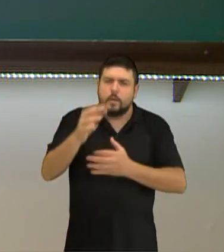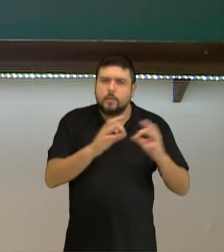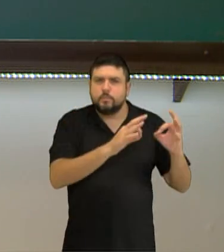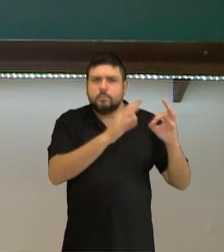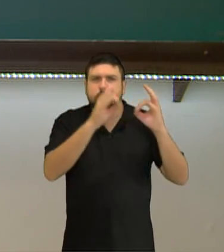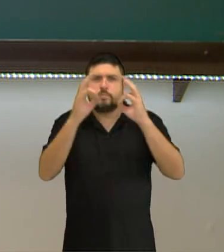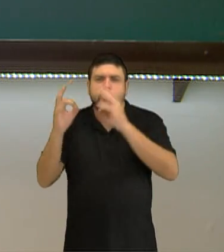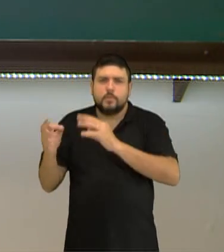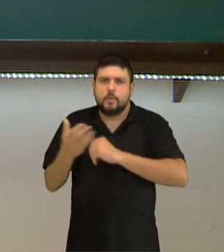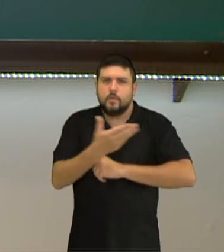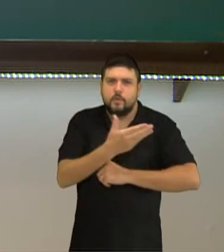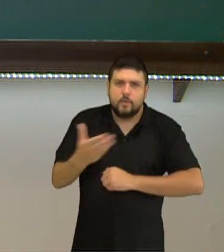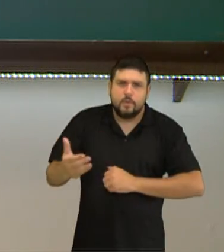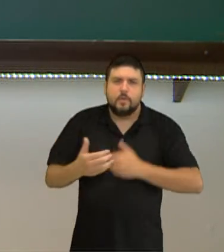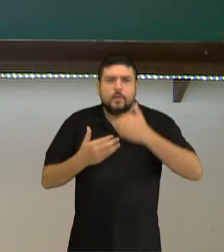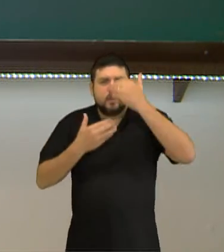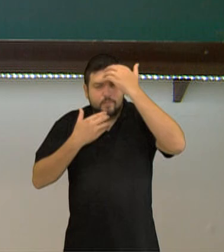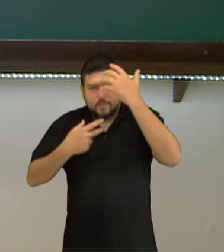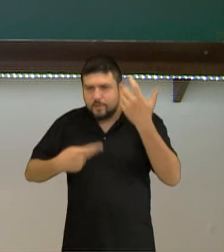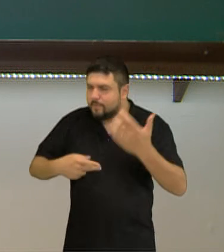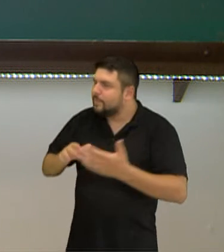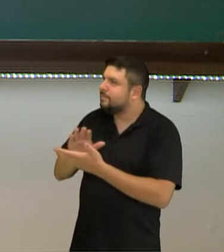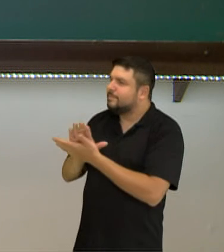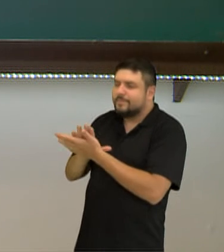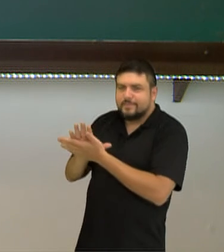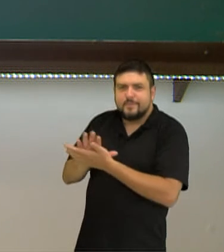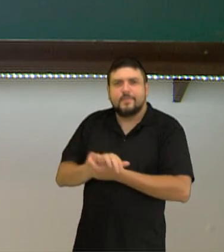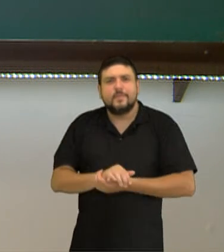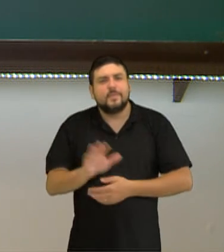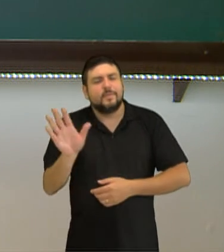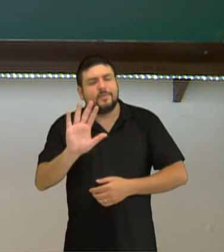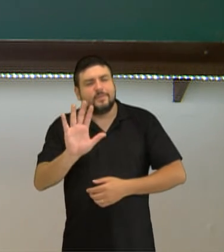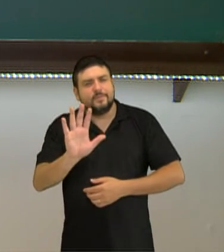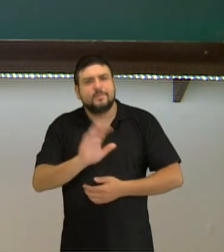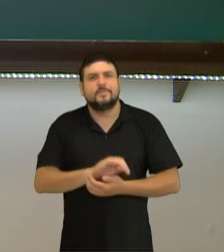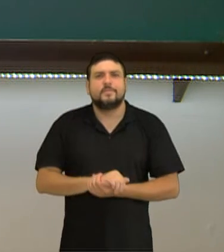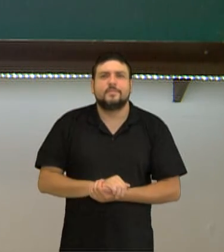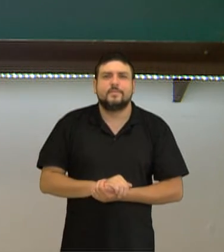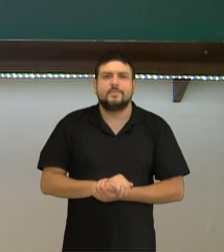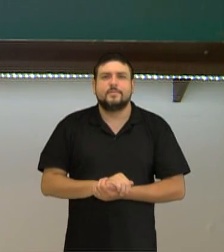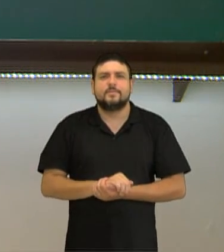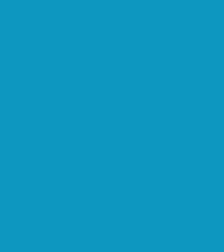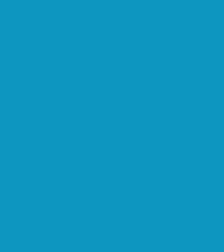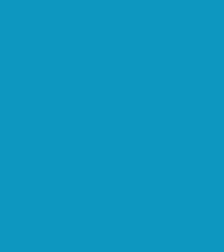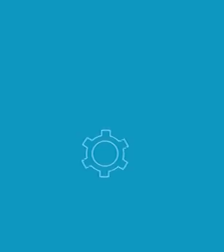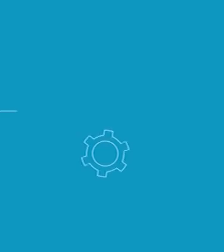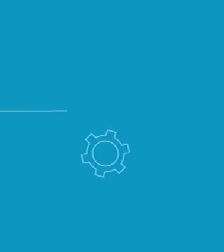agradeço ao Paulo, nosso intérprete. Fiquem bem, se cuidem e até a próxima. Tchau, tchau.